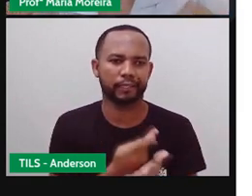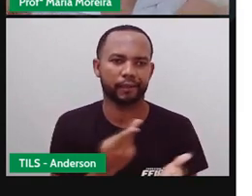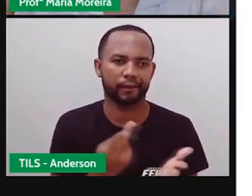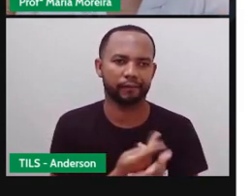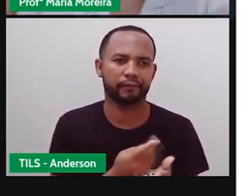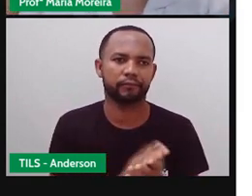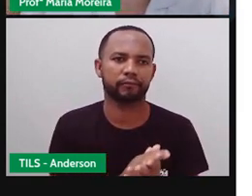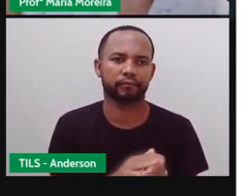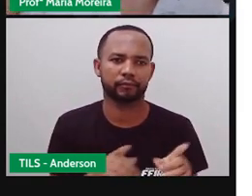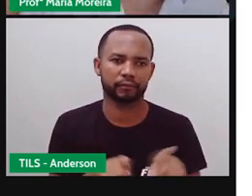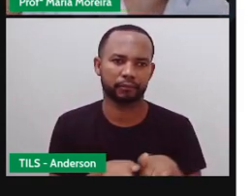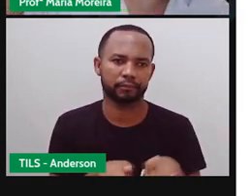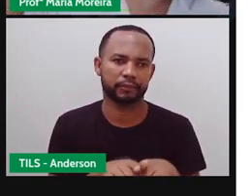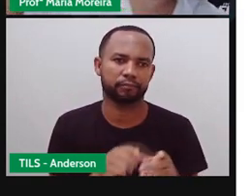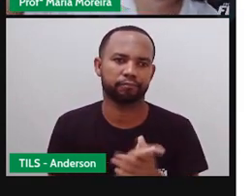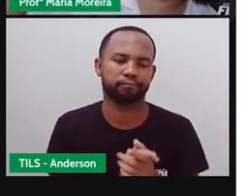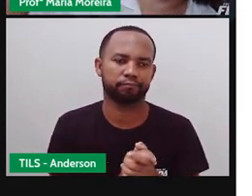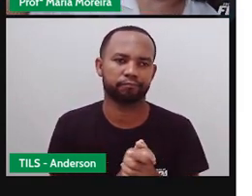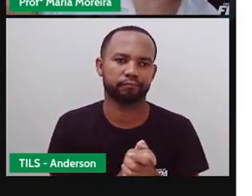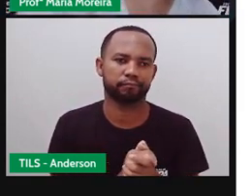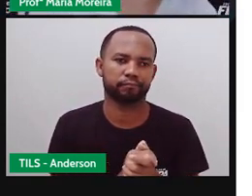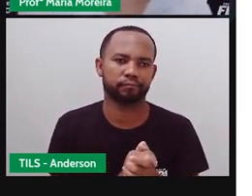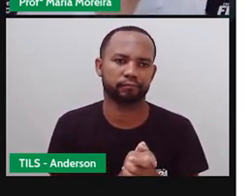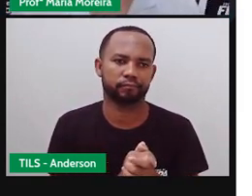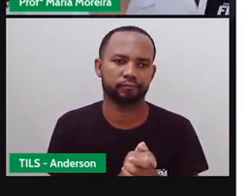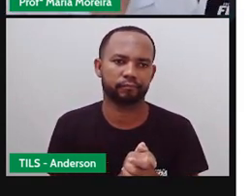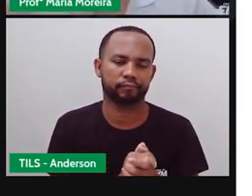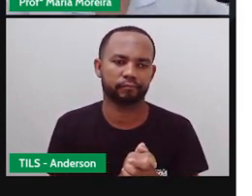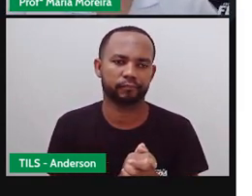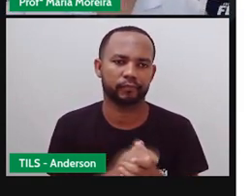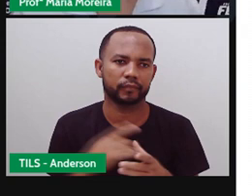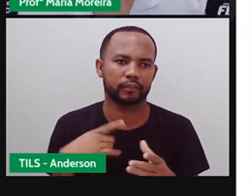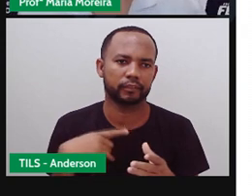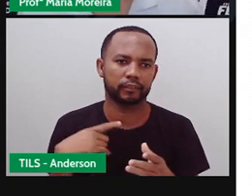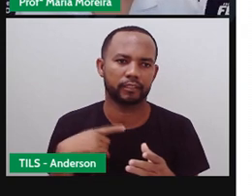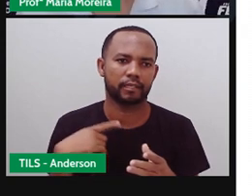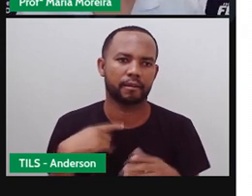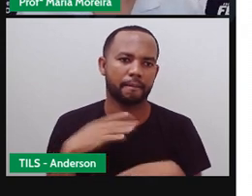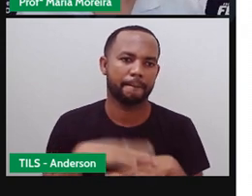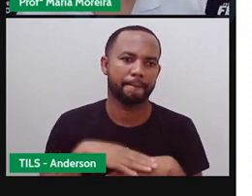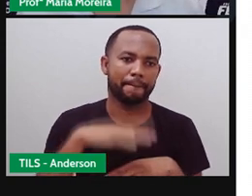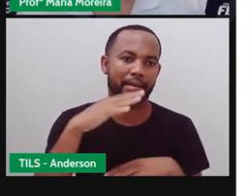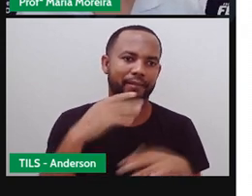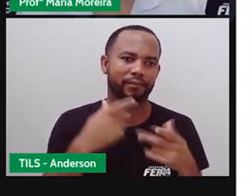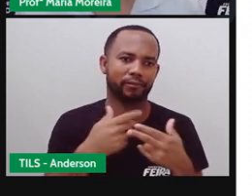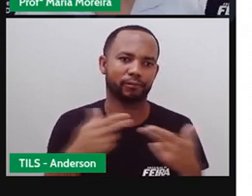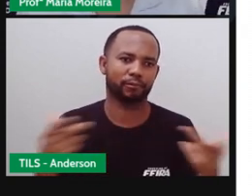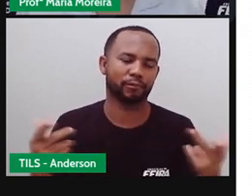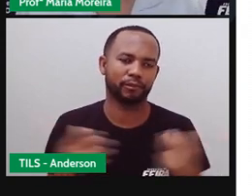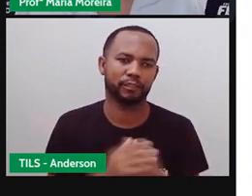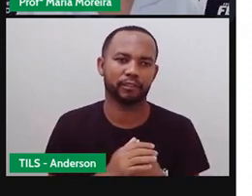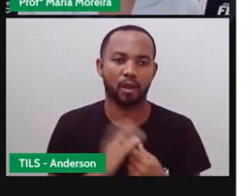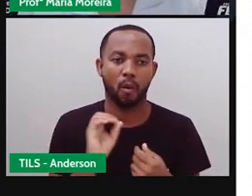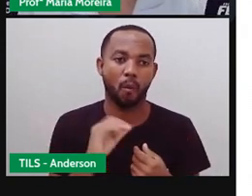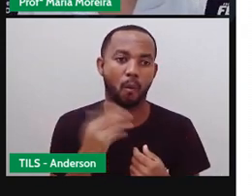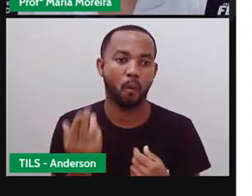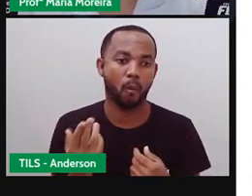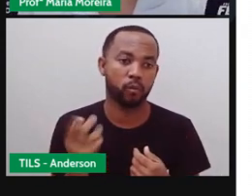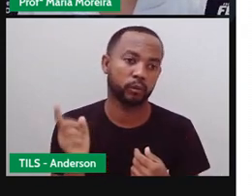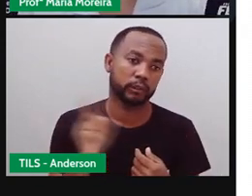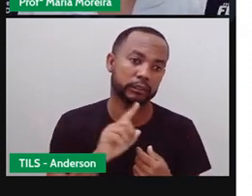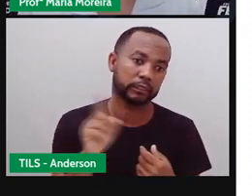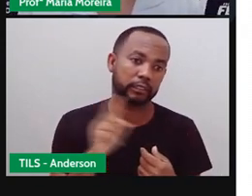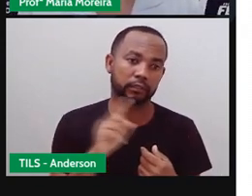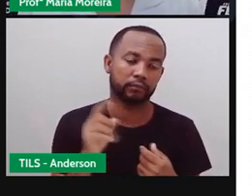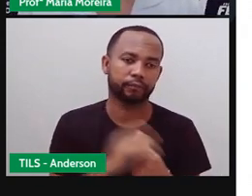coloquei muita coisa ó e a gente vai ter a superpopulação de determinadas coisas ou como a